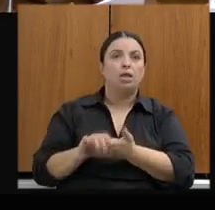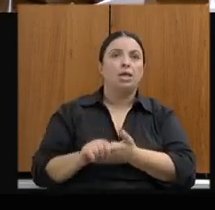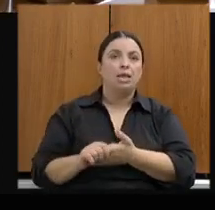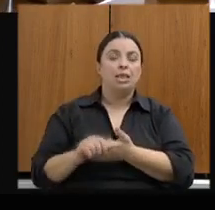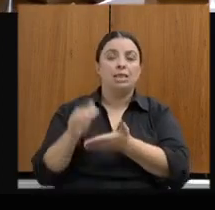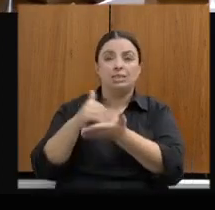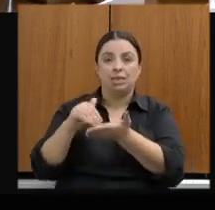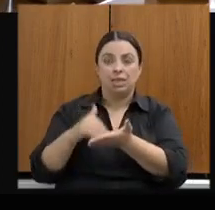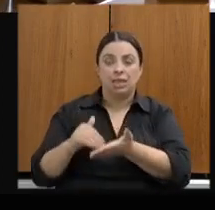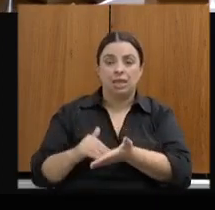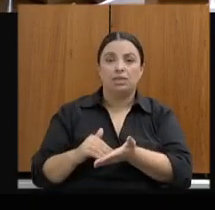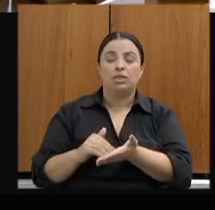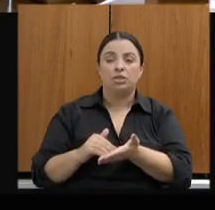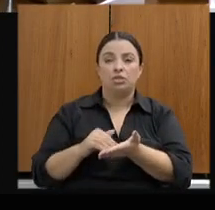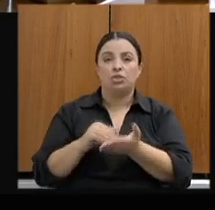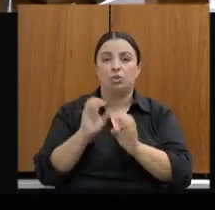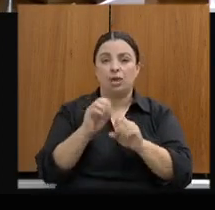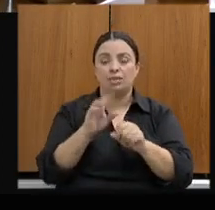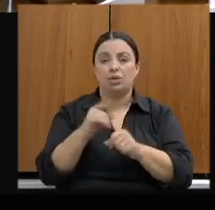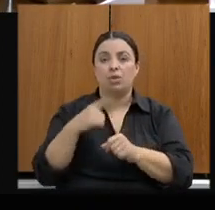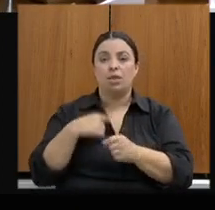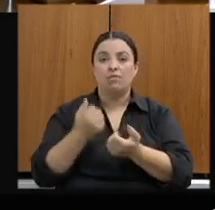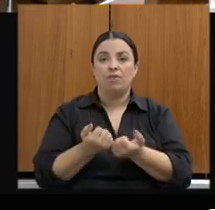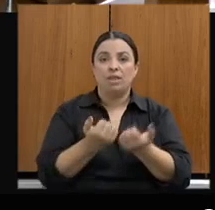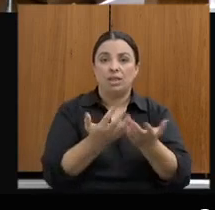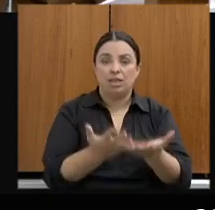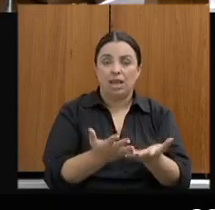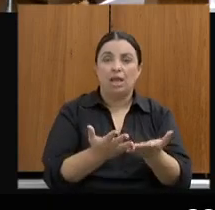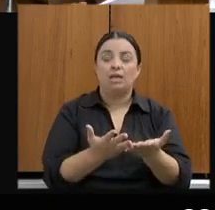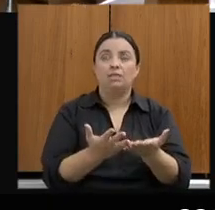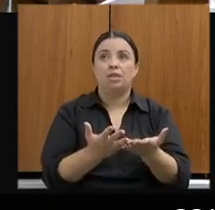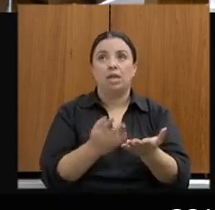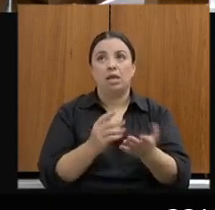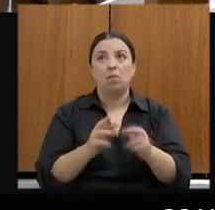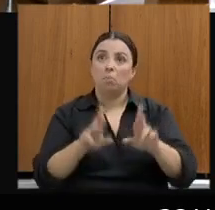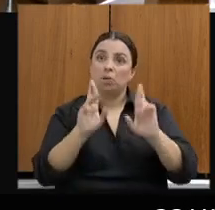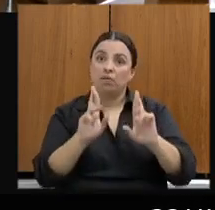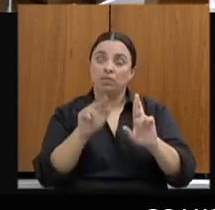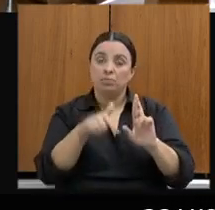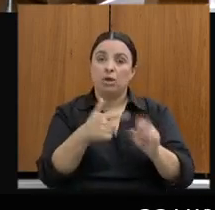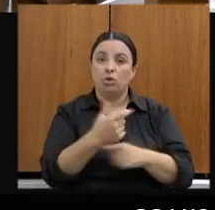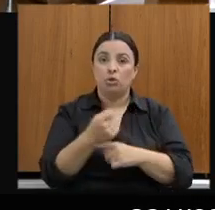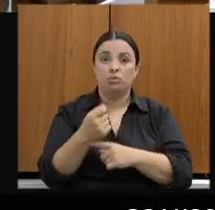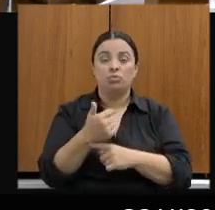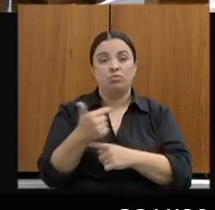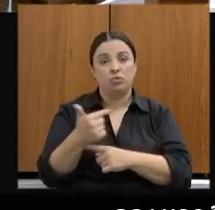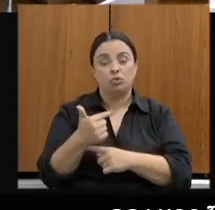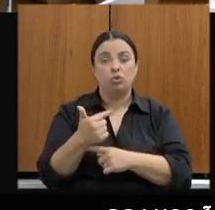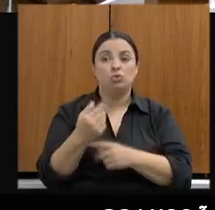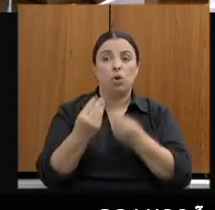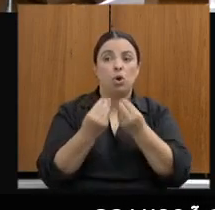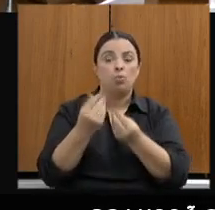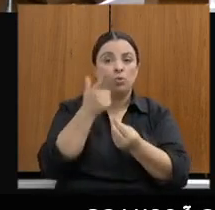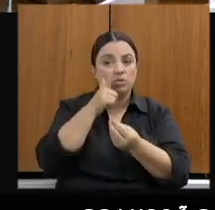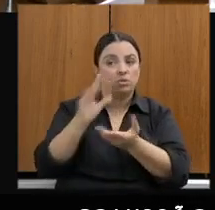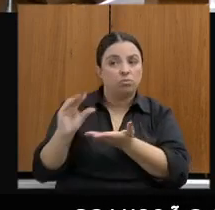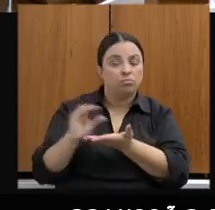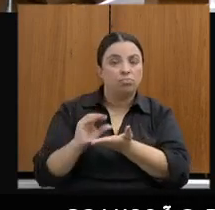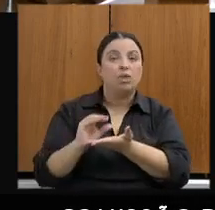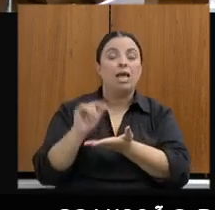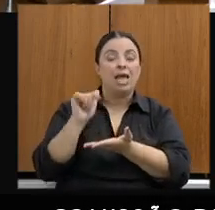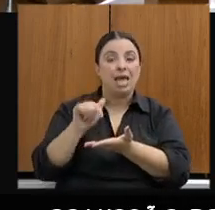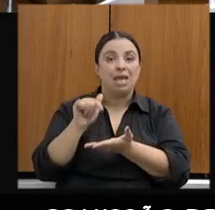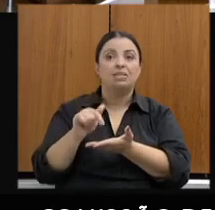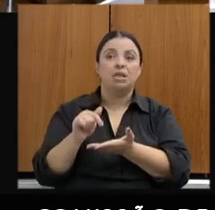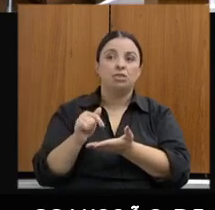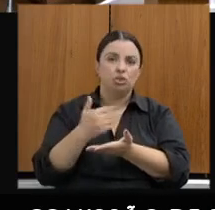secretaria da educação entregas realizadas e previstas para este ano de 2012 e dois estão as fontes aqui dos recursos estão